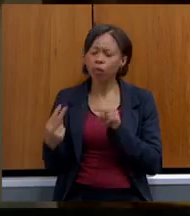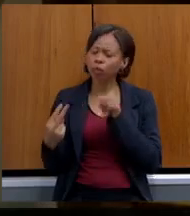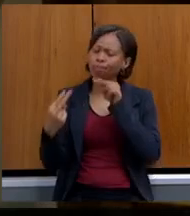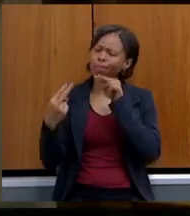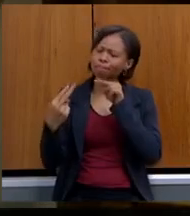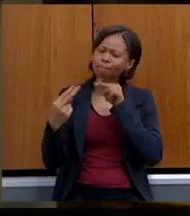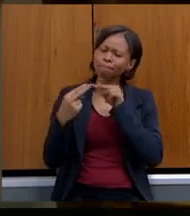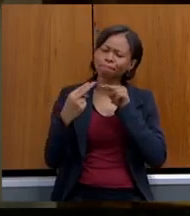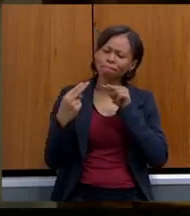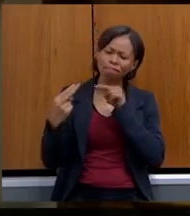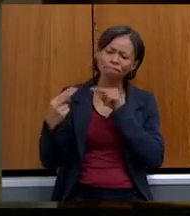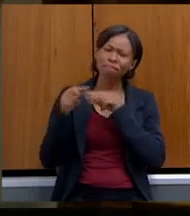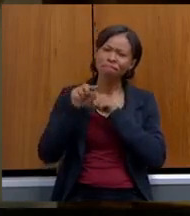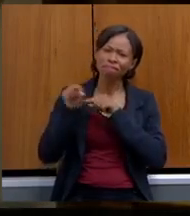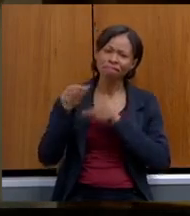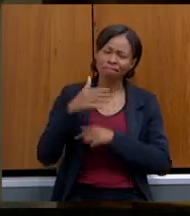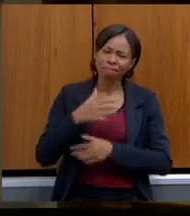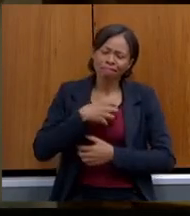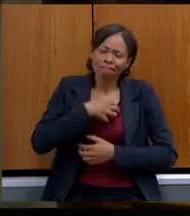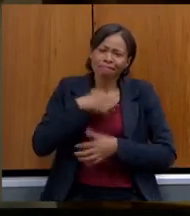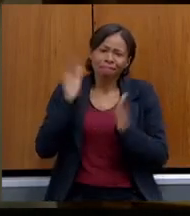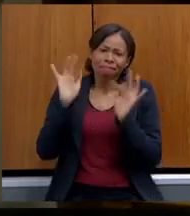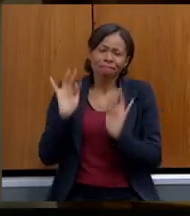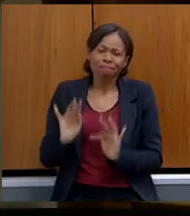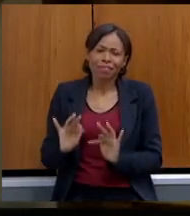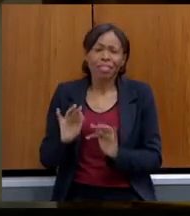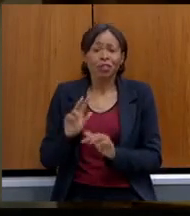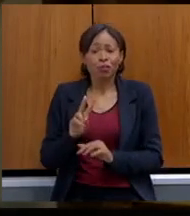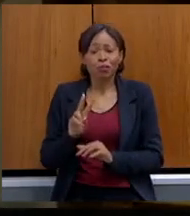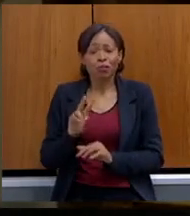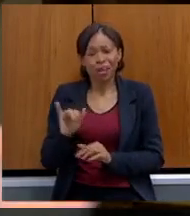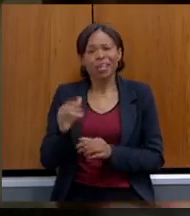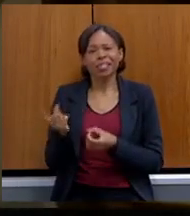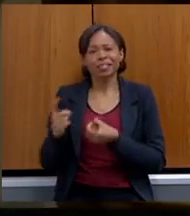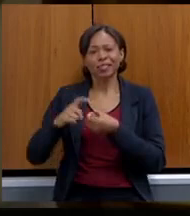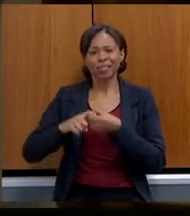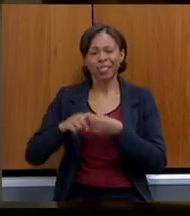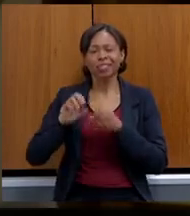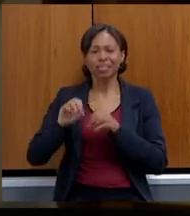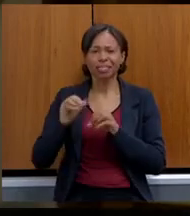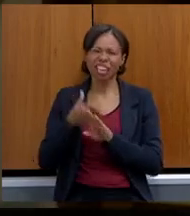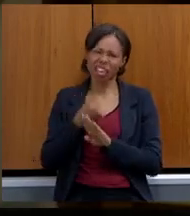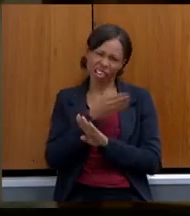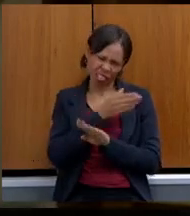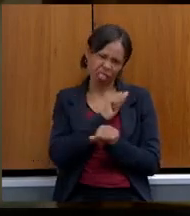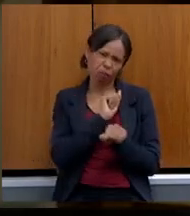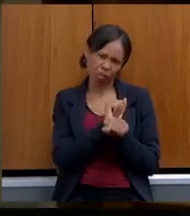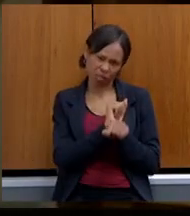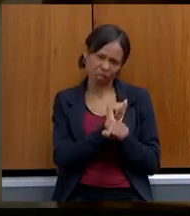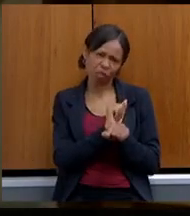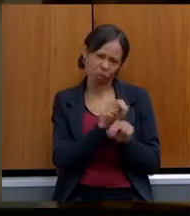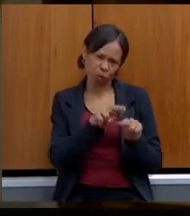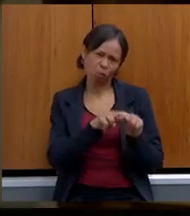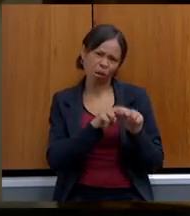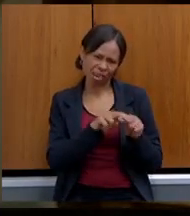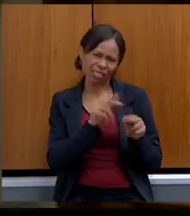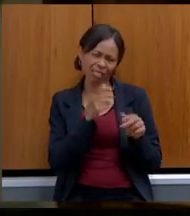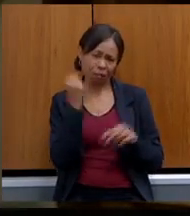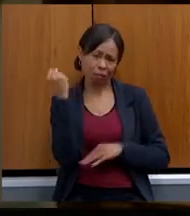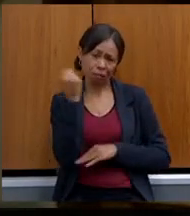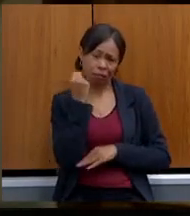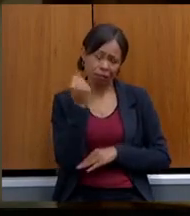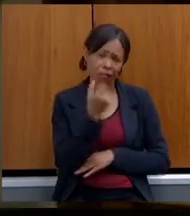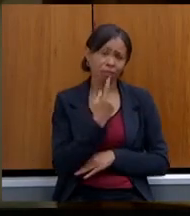tava aqui a satisfação e em breve escola vai retomar novamente tá por causa da poderia tava ainda na onda vermelha não pode